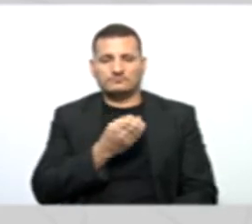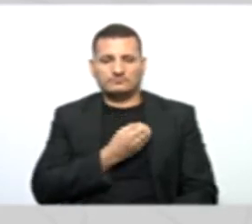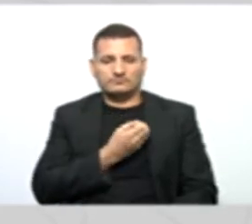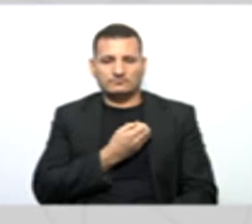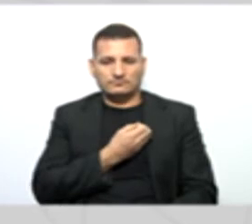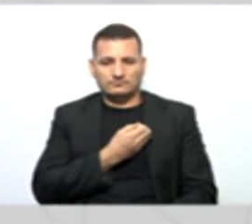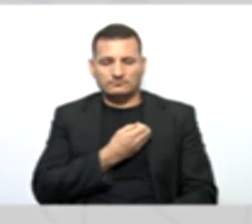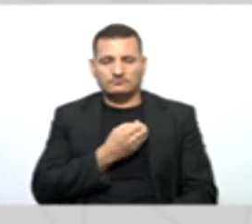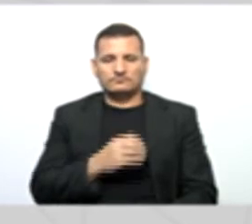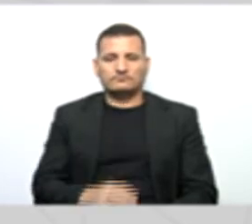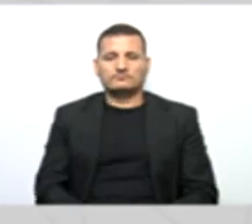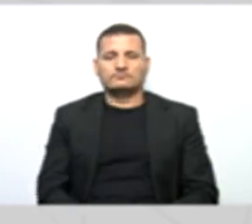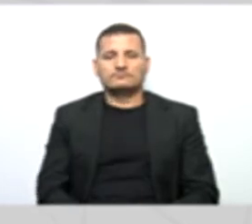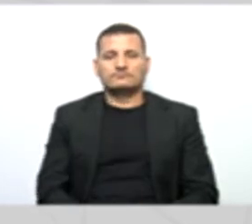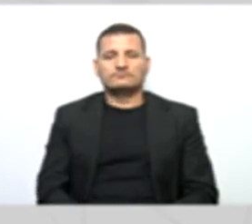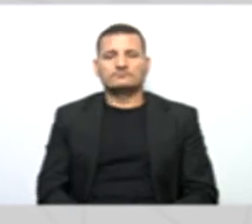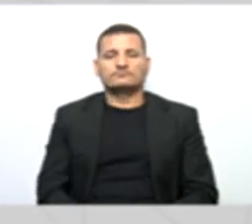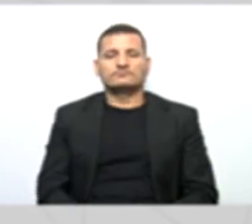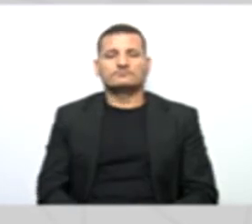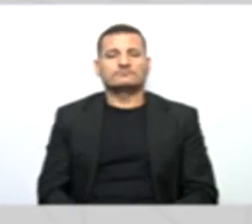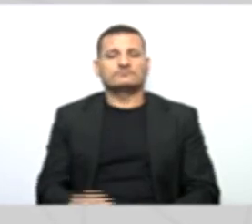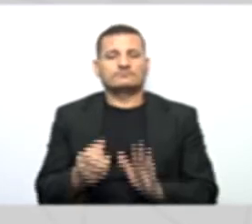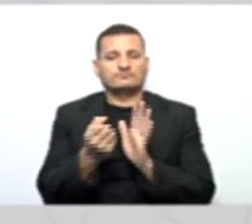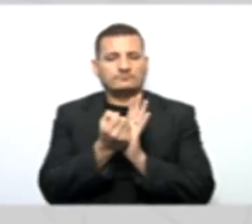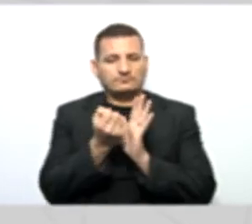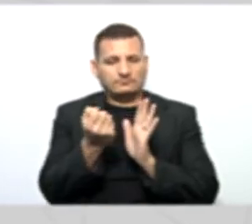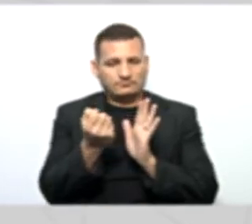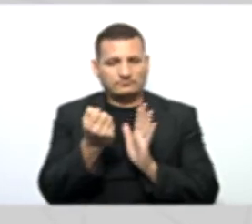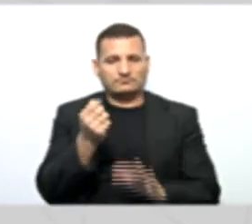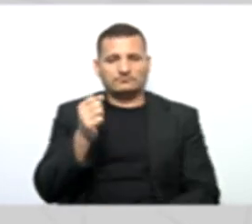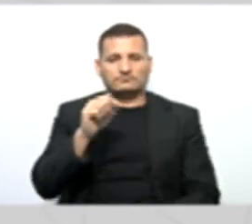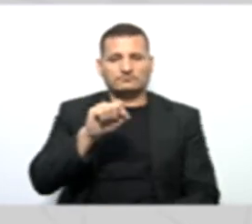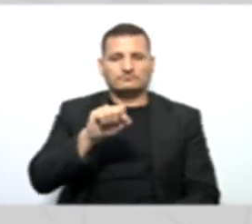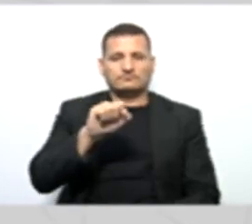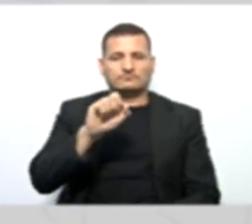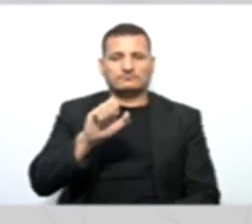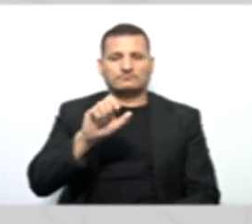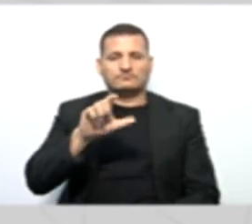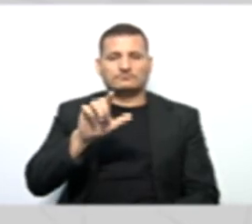self.tamanho. A marca é